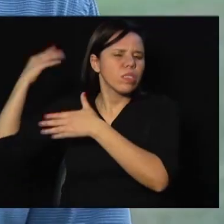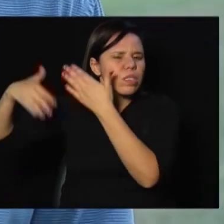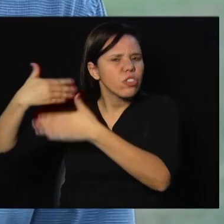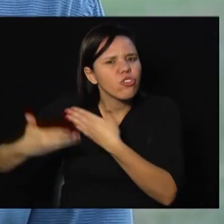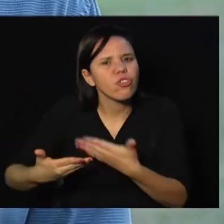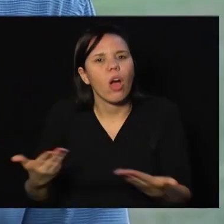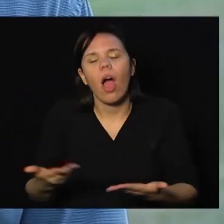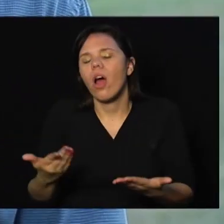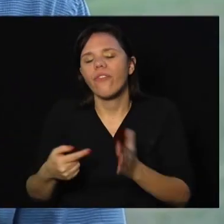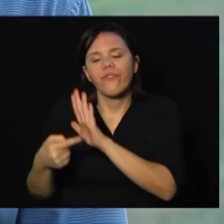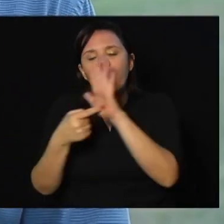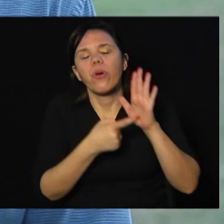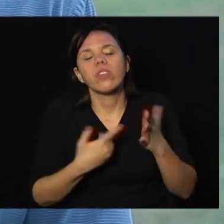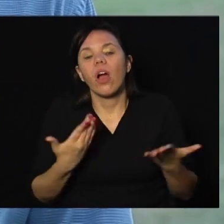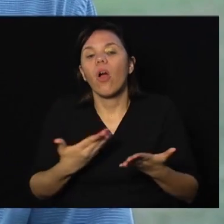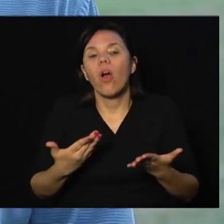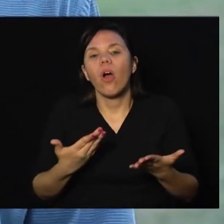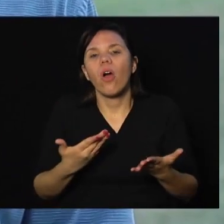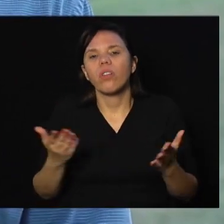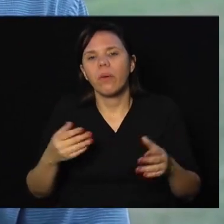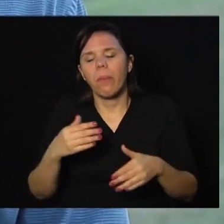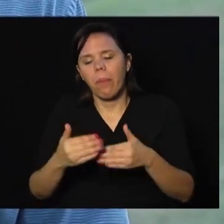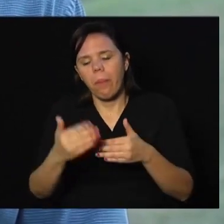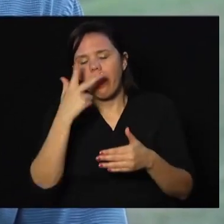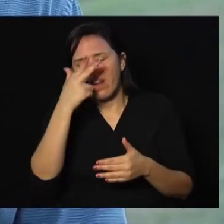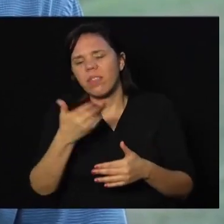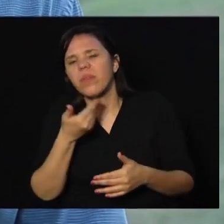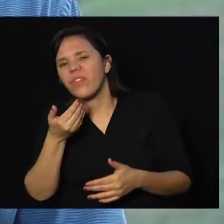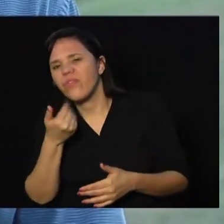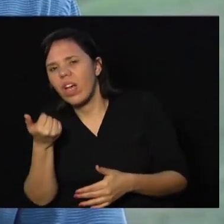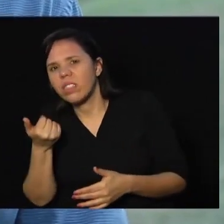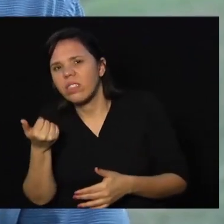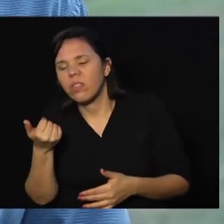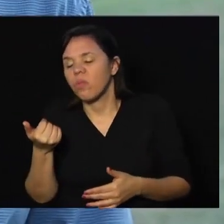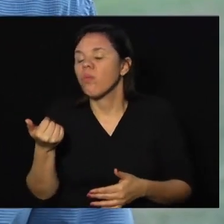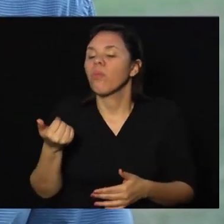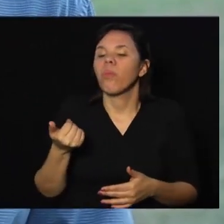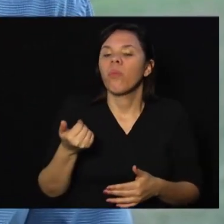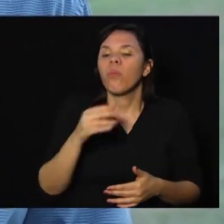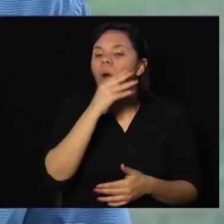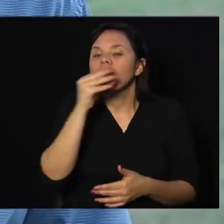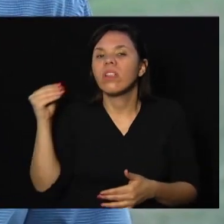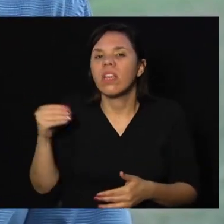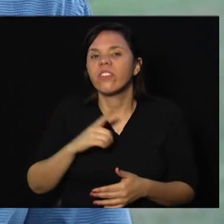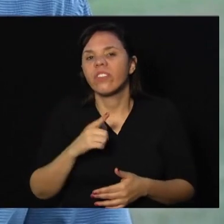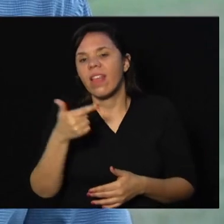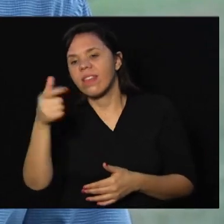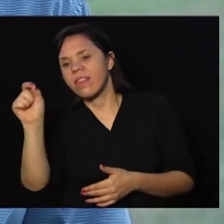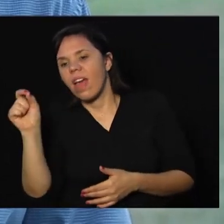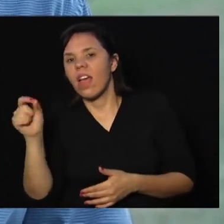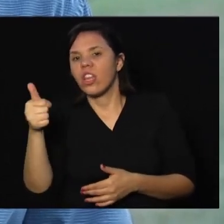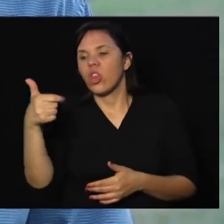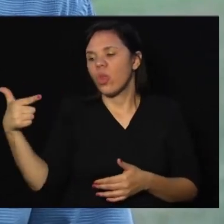for passar hoje em dia, é mais fácil ou mais difícil para um garoto que tem 10, 12 anos, está disputando um torneio